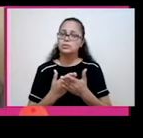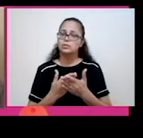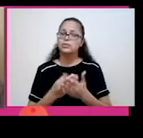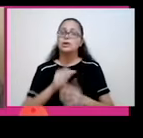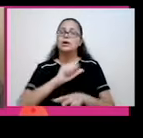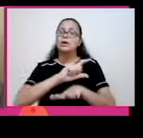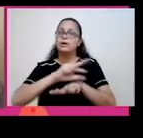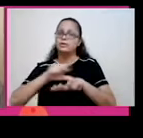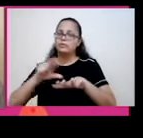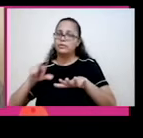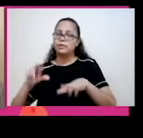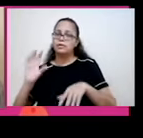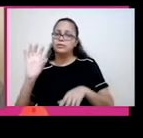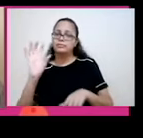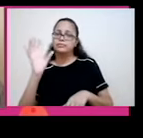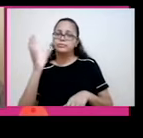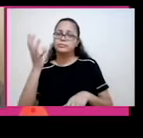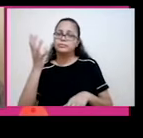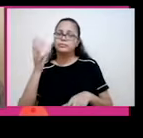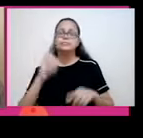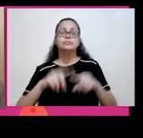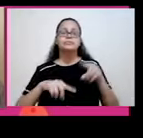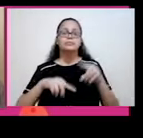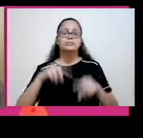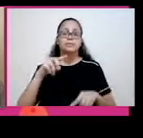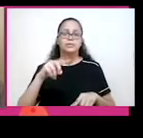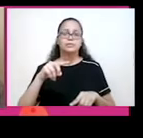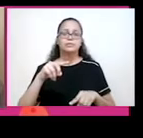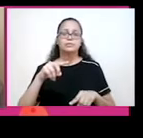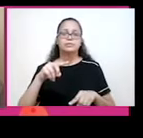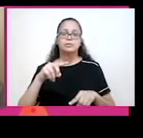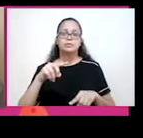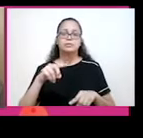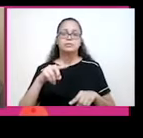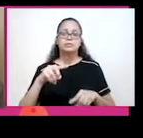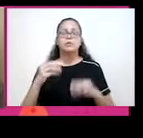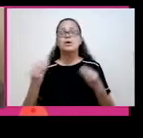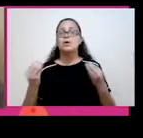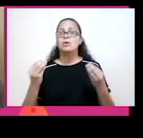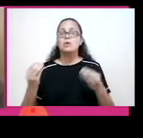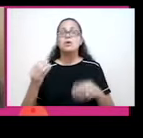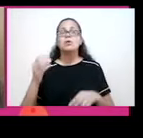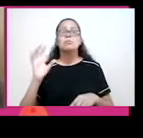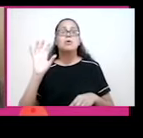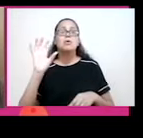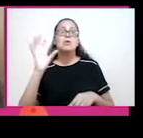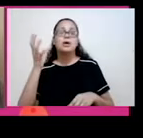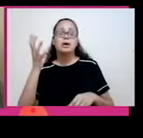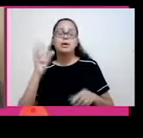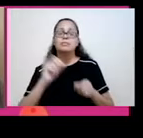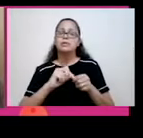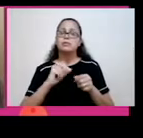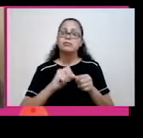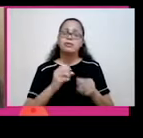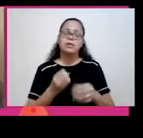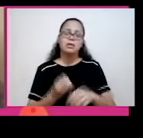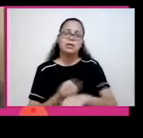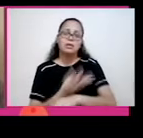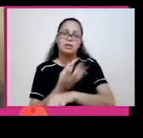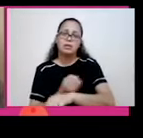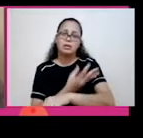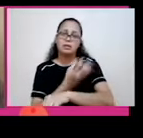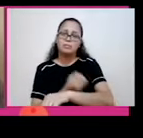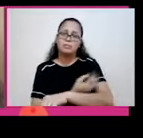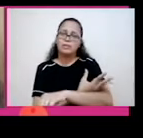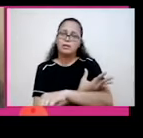diversidade climática ela promove também uma variedade de produções, ou seja, de acordo com o clima se cultiva determinado tipo de plantação. Há